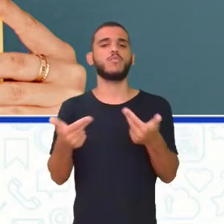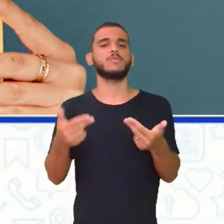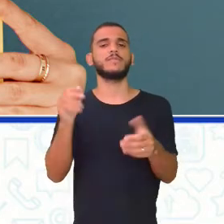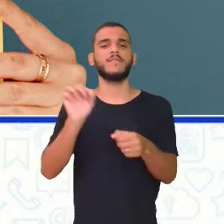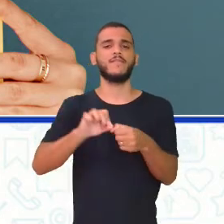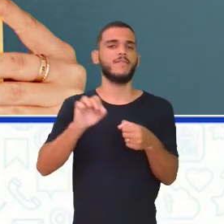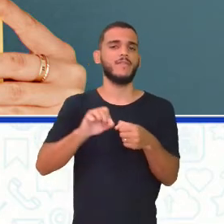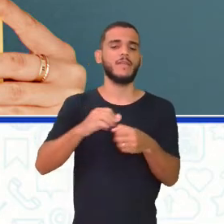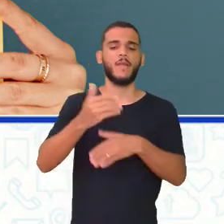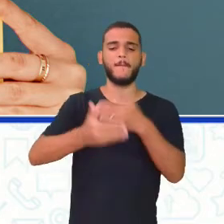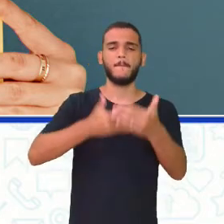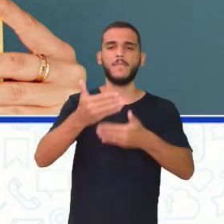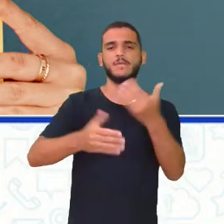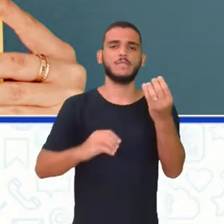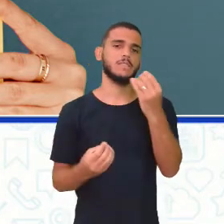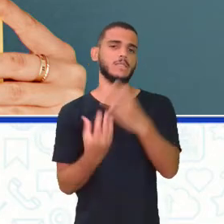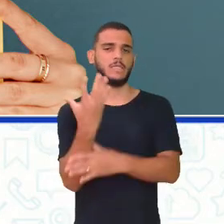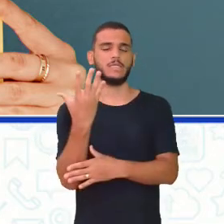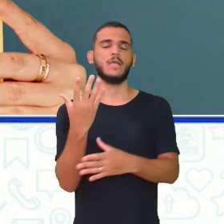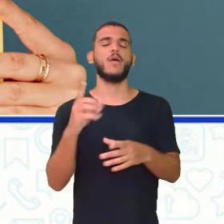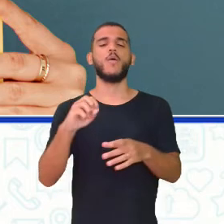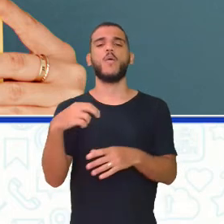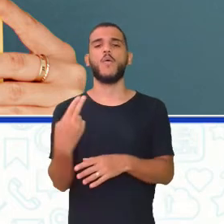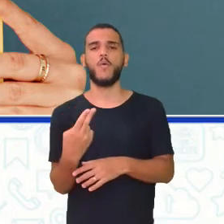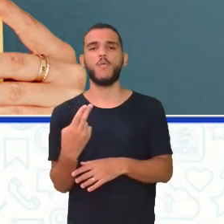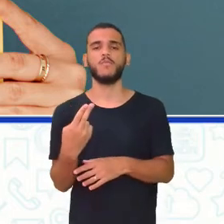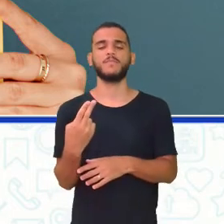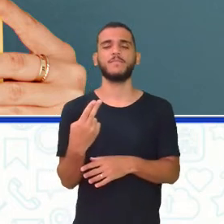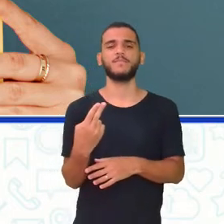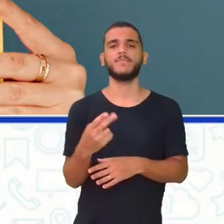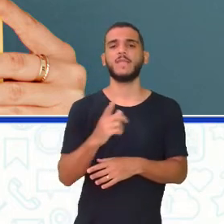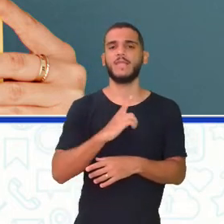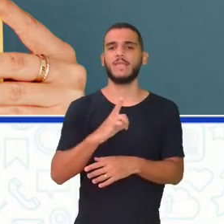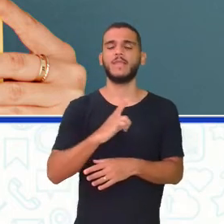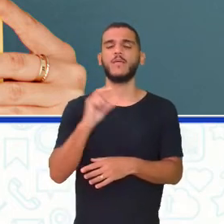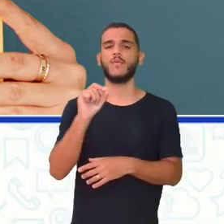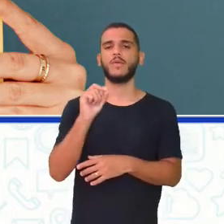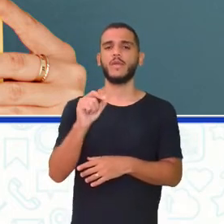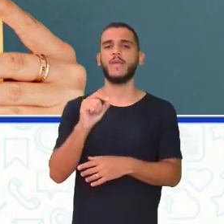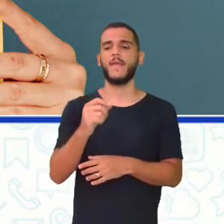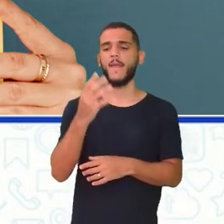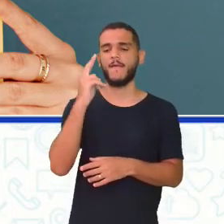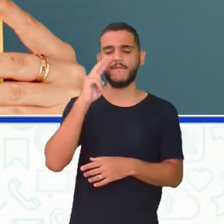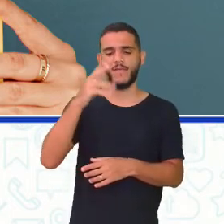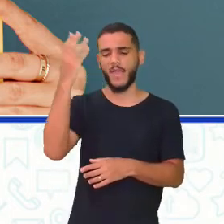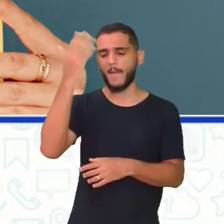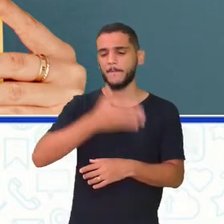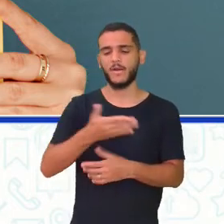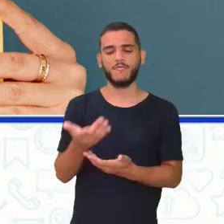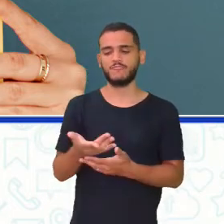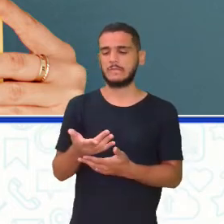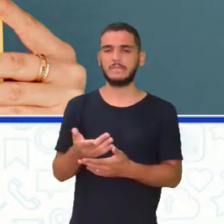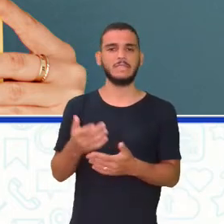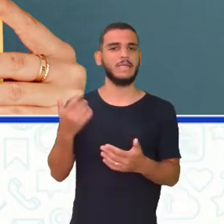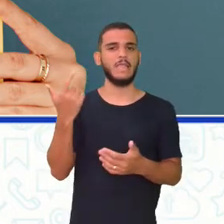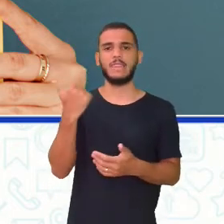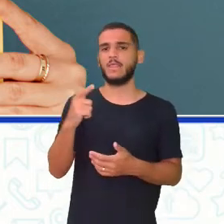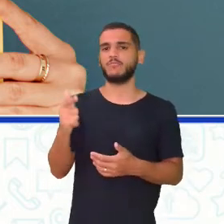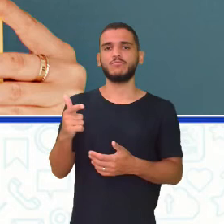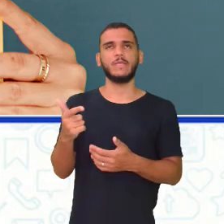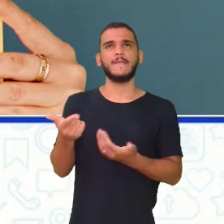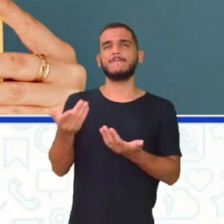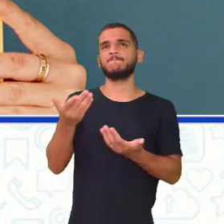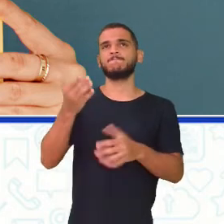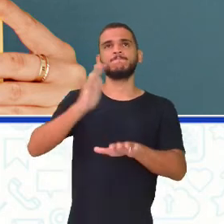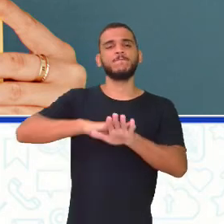em um processo de realização ou algo cuja existência pode ser constatada de modo indiscutível, ou seja, o fato